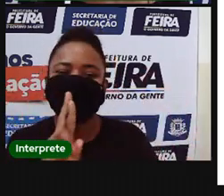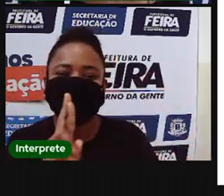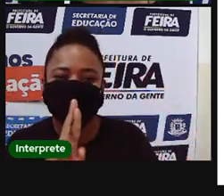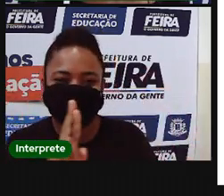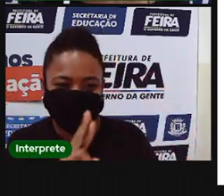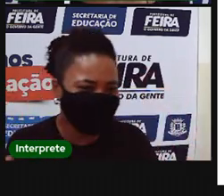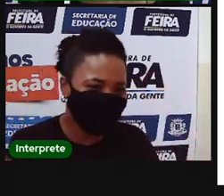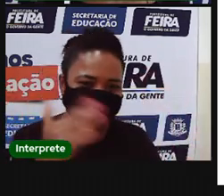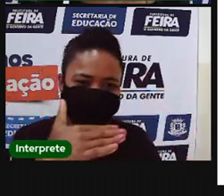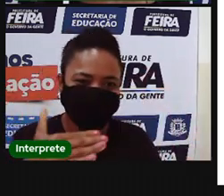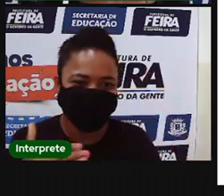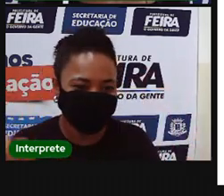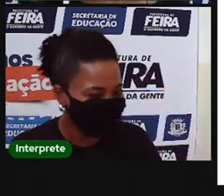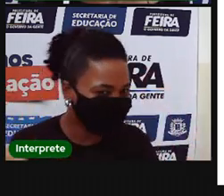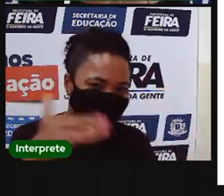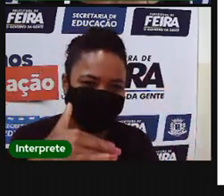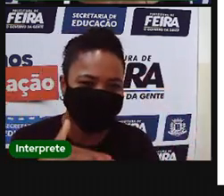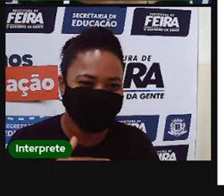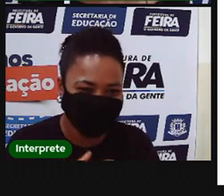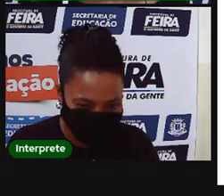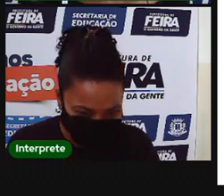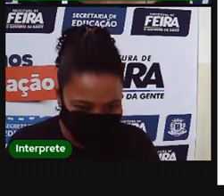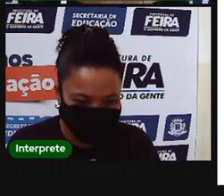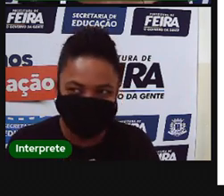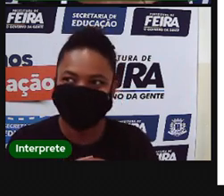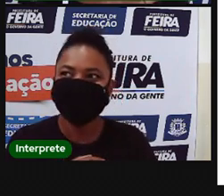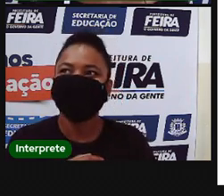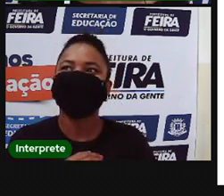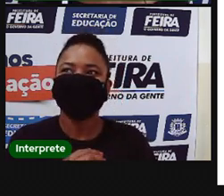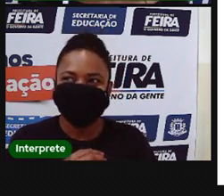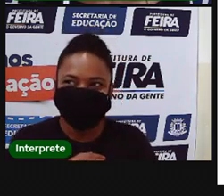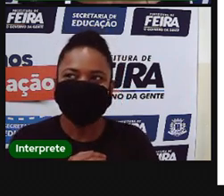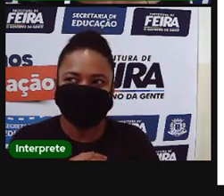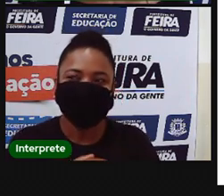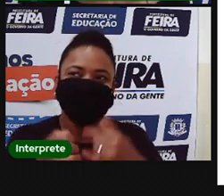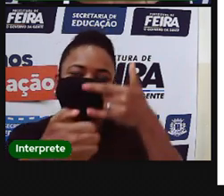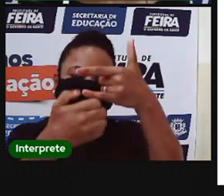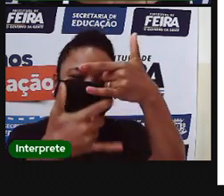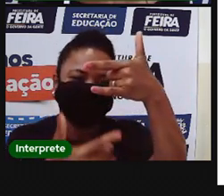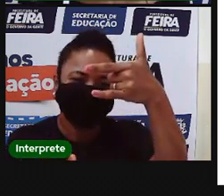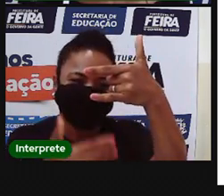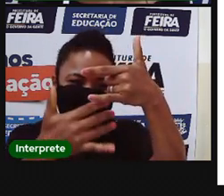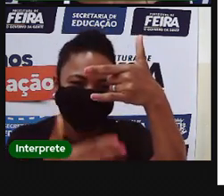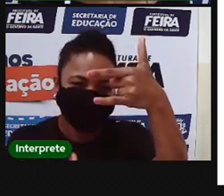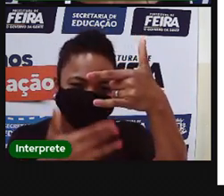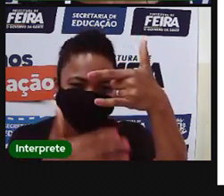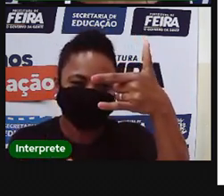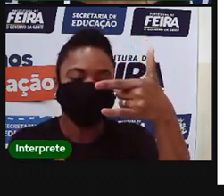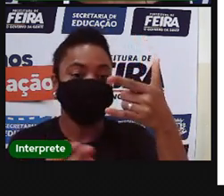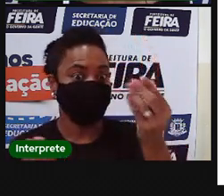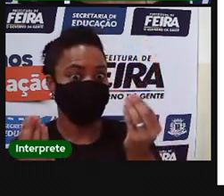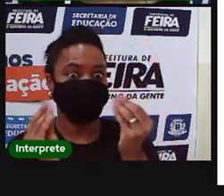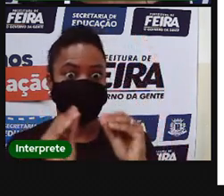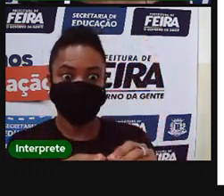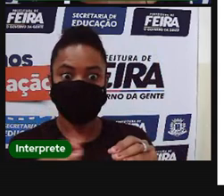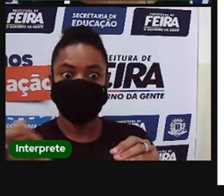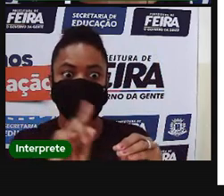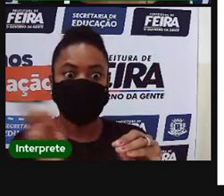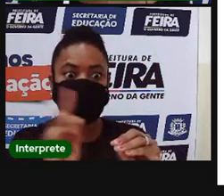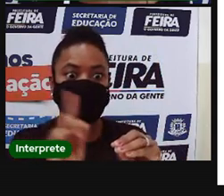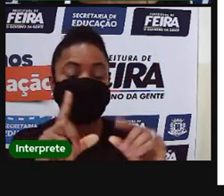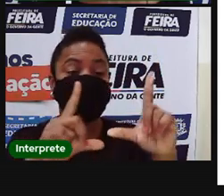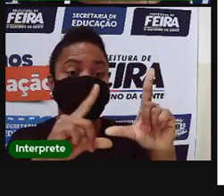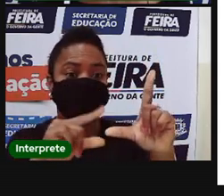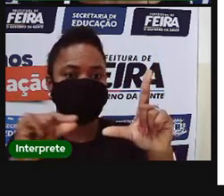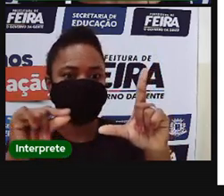Chega junto, partiu. Não é para colocar no chat, hein? Coloca no link para a gente poder